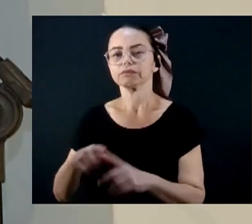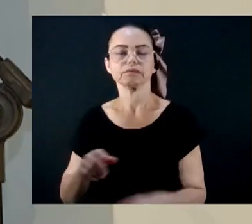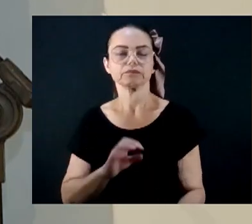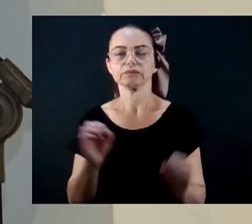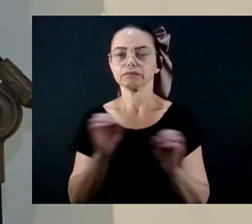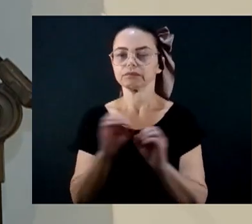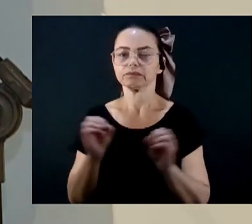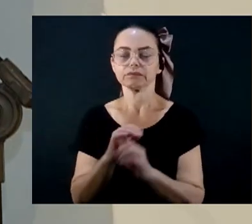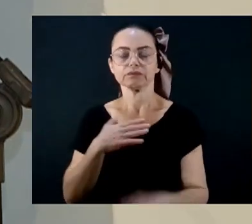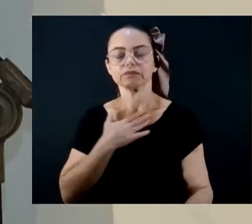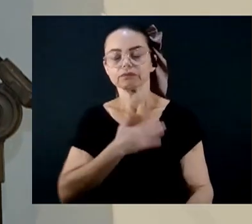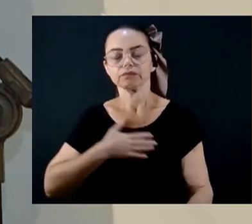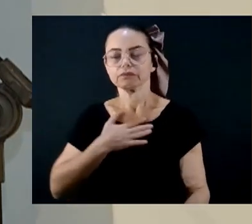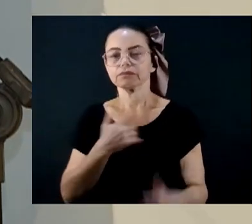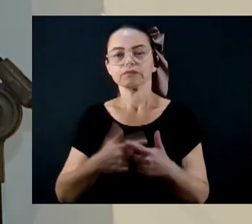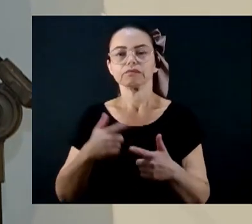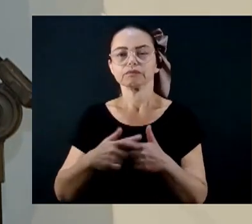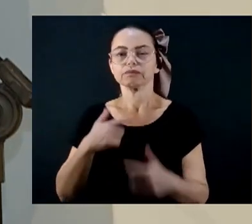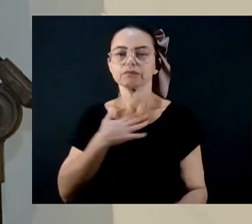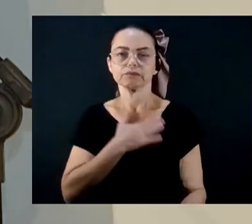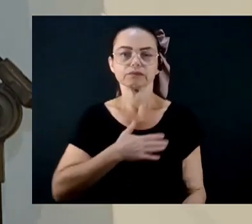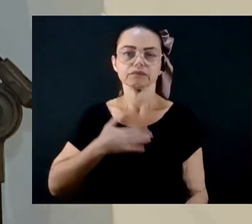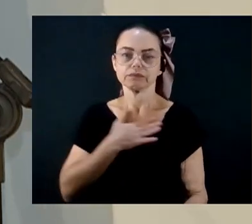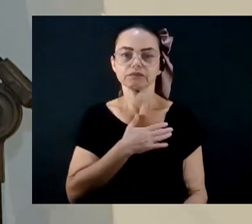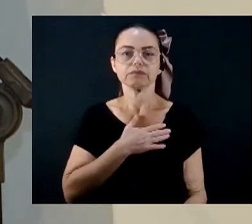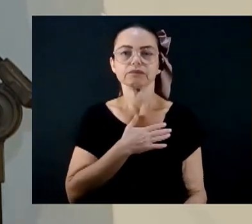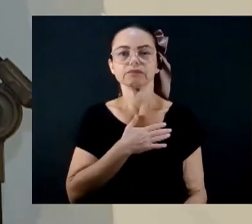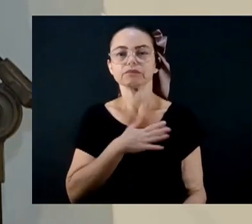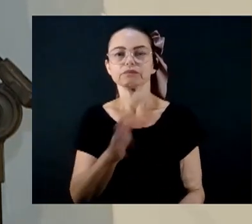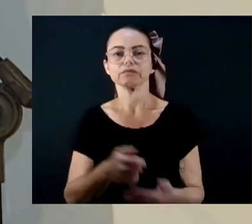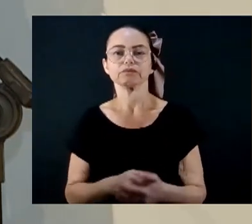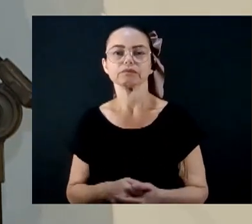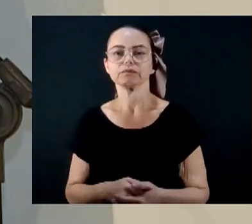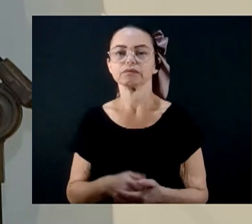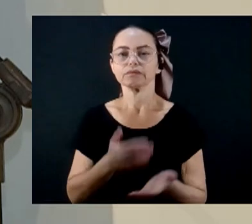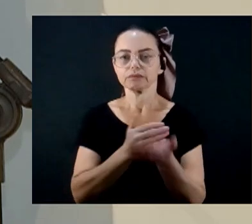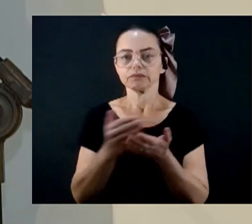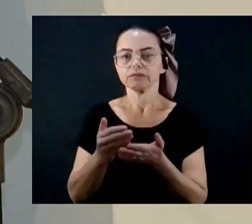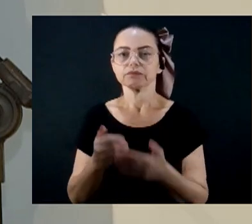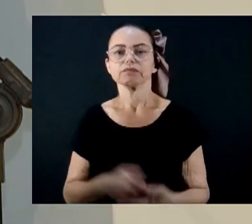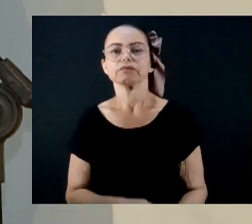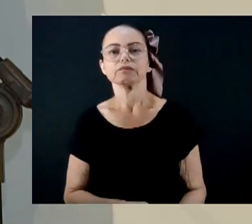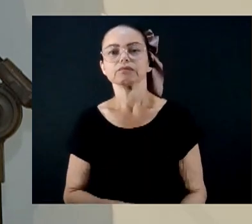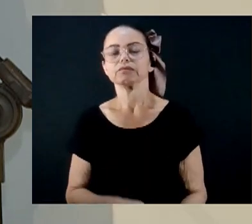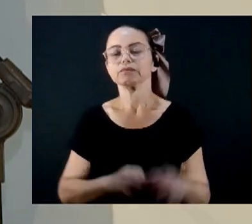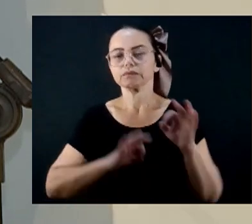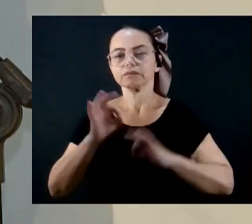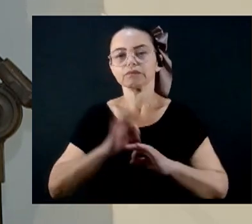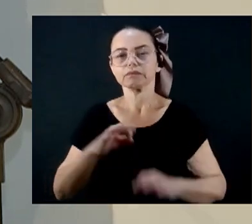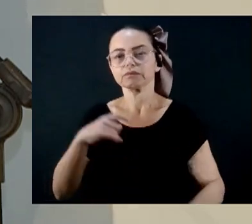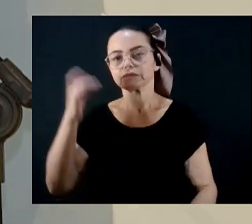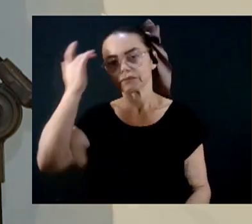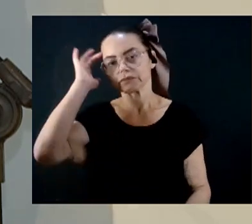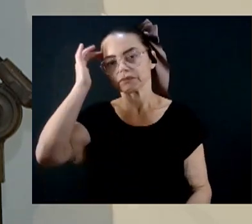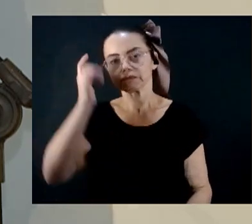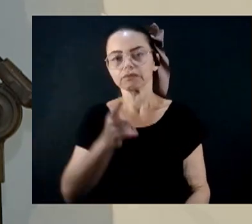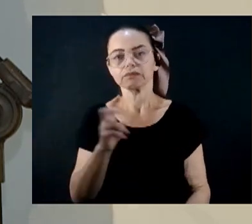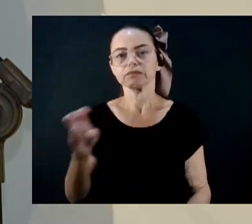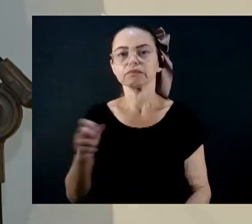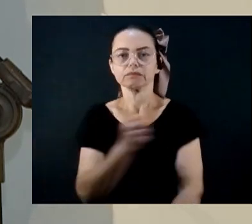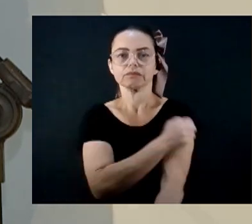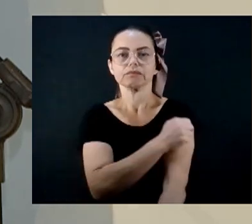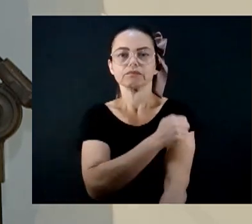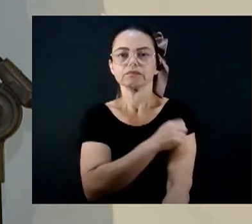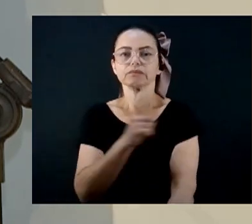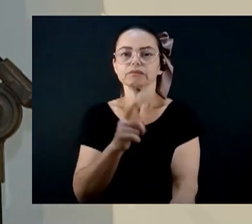prazer, porque eu gosto. Que até então, falei para vocês, a gente começou com o projeto, acho que a gente tinha 15 alunos, hoje a gente já está com